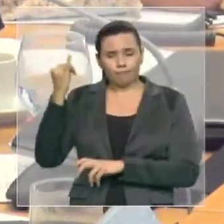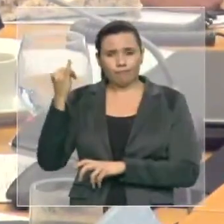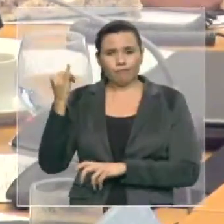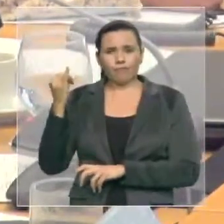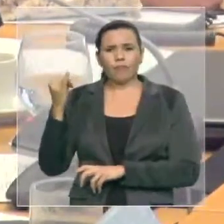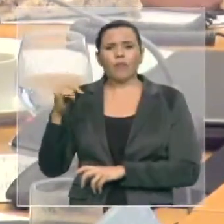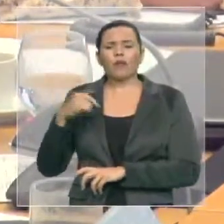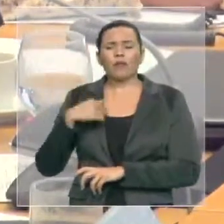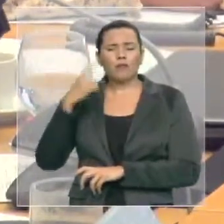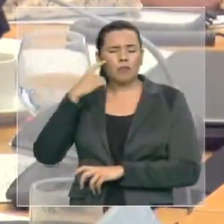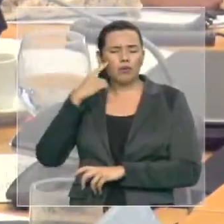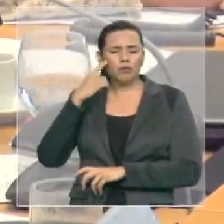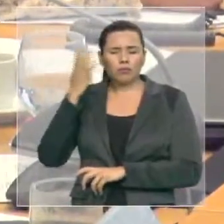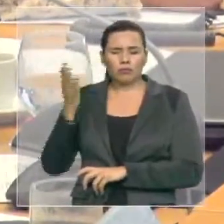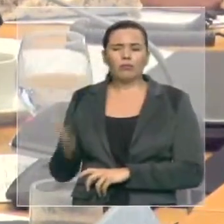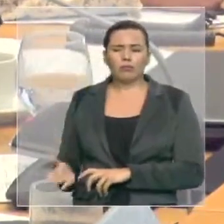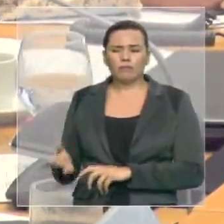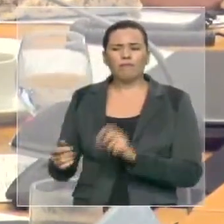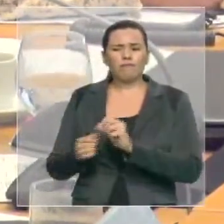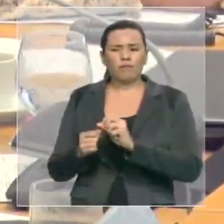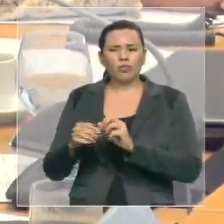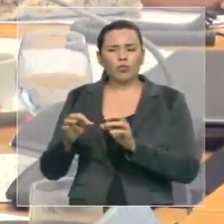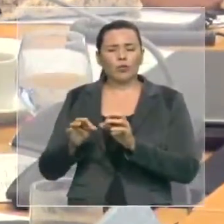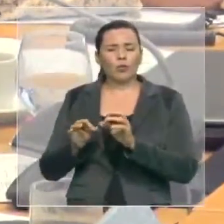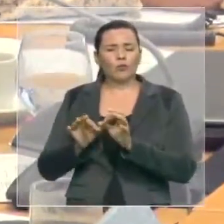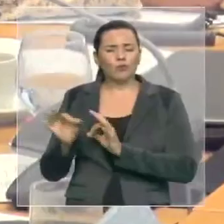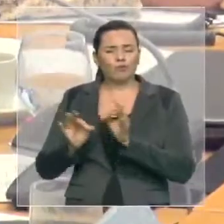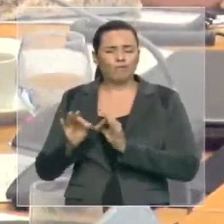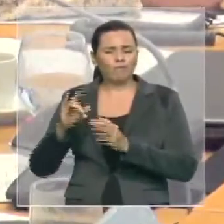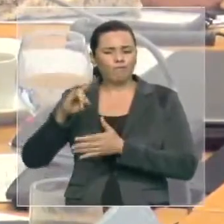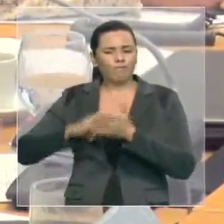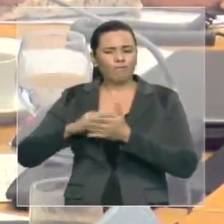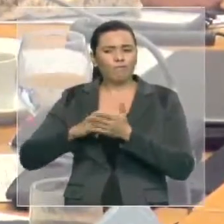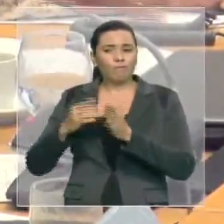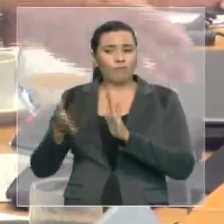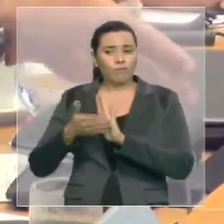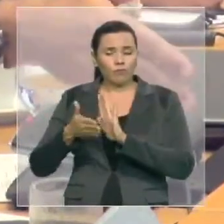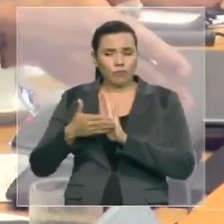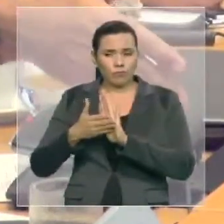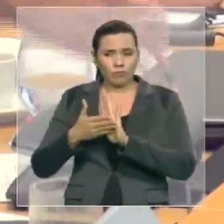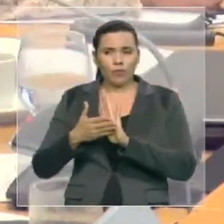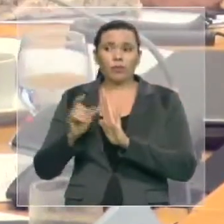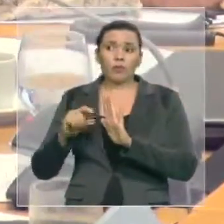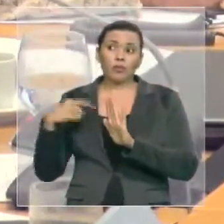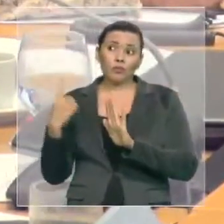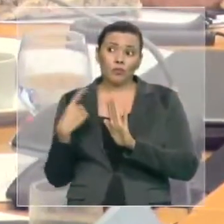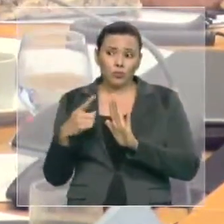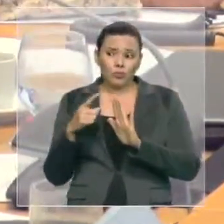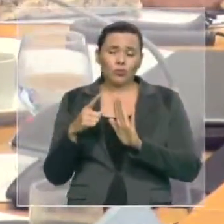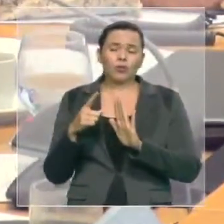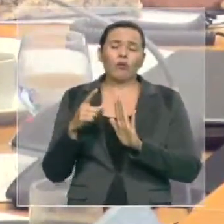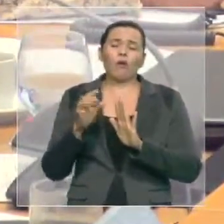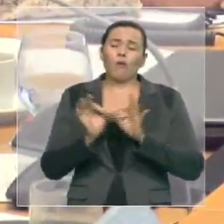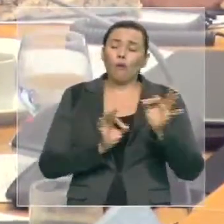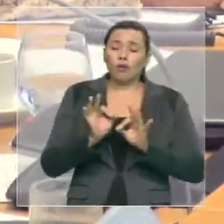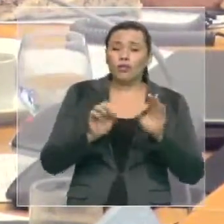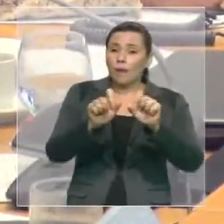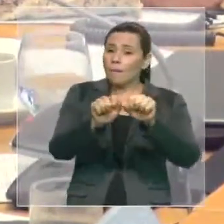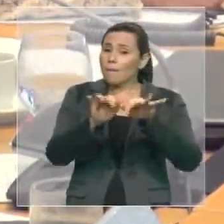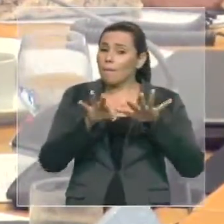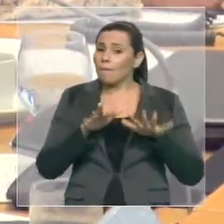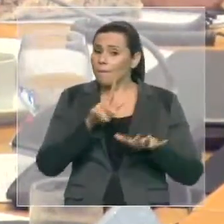nós possamos fazer uma audiência pública e possamos discutir com a sociedade civil e com os representantes dos bancos essa questão da